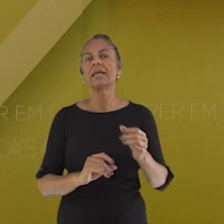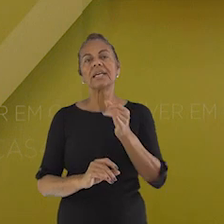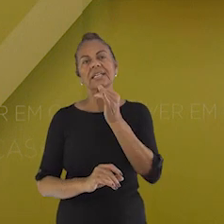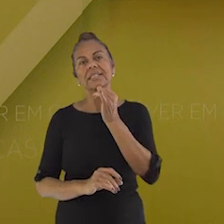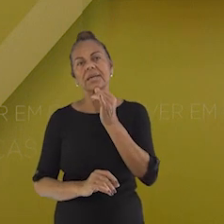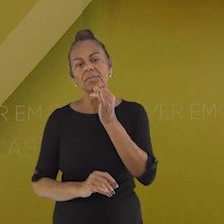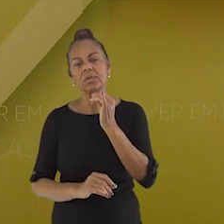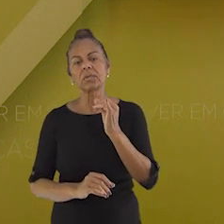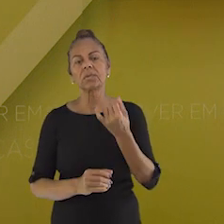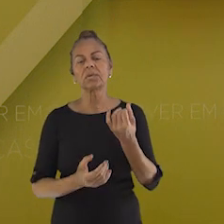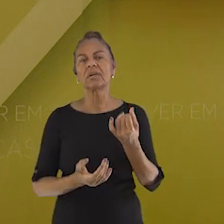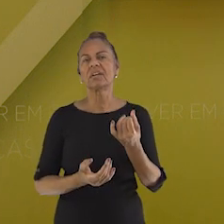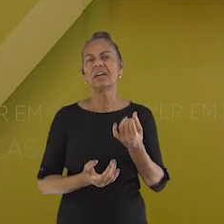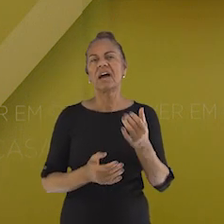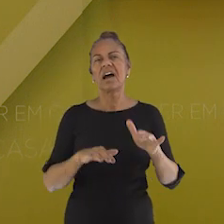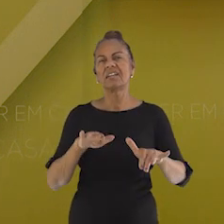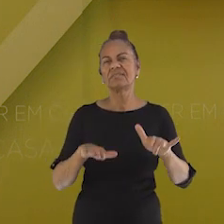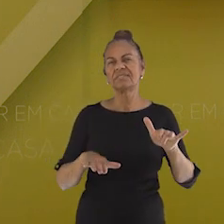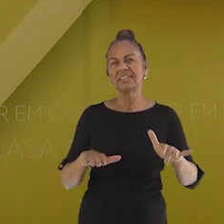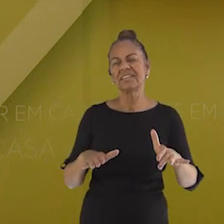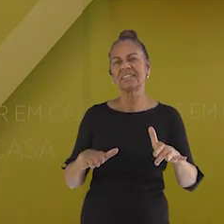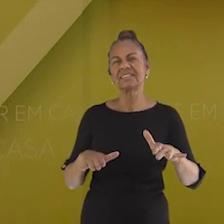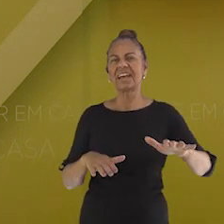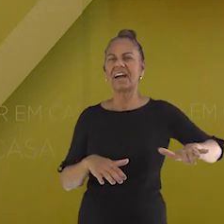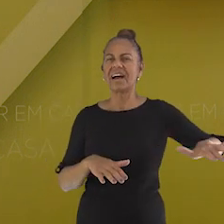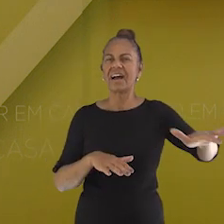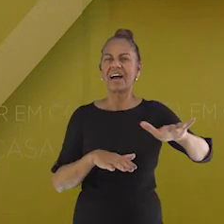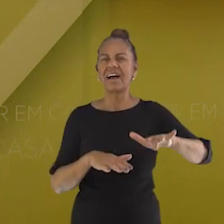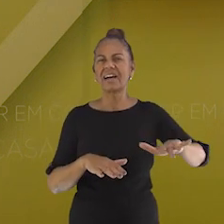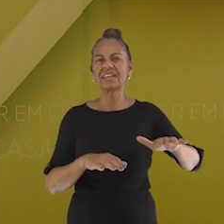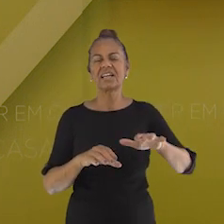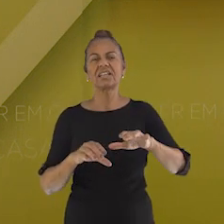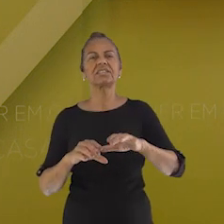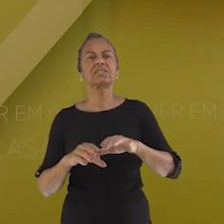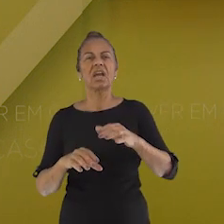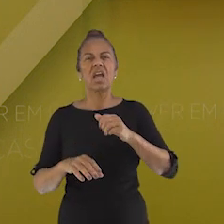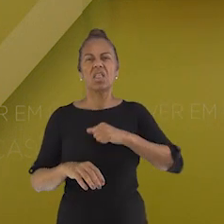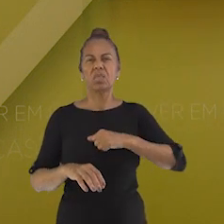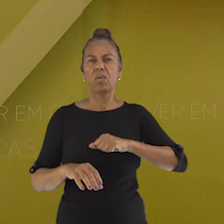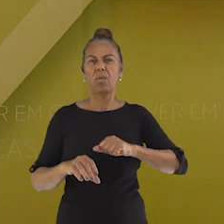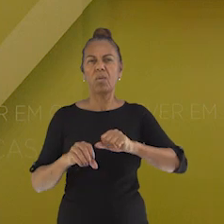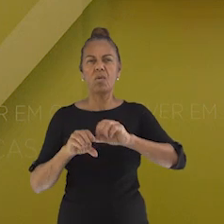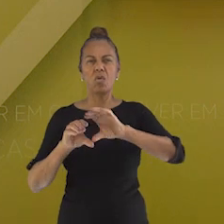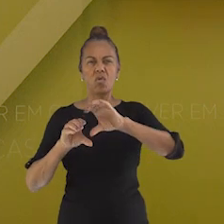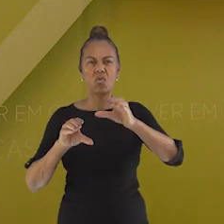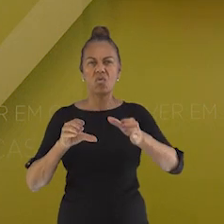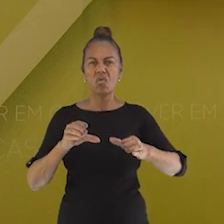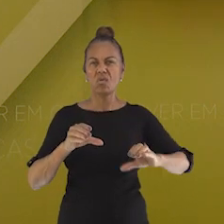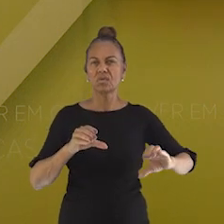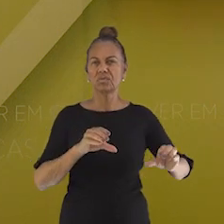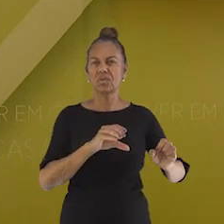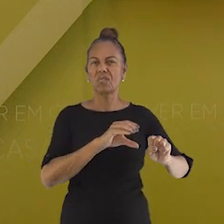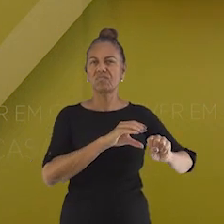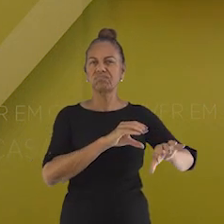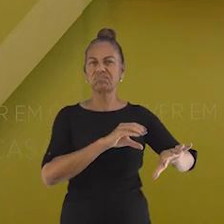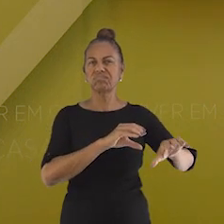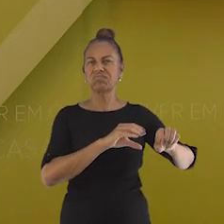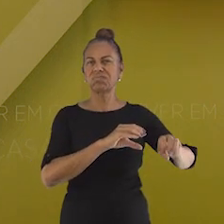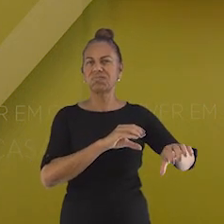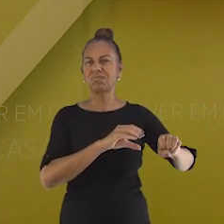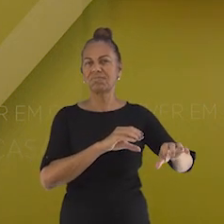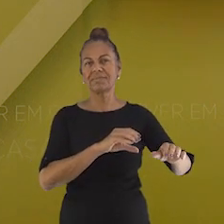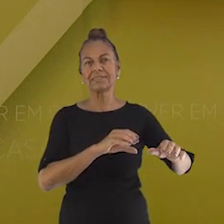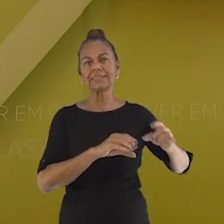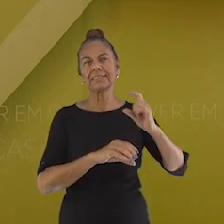impacto, como, por exemplo, descarte de esgoto nessas áreas. E os aterros, um dos maiores vilões